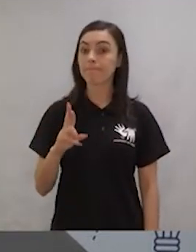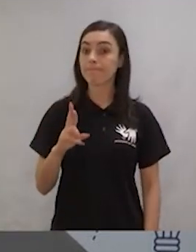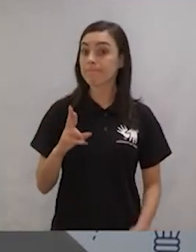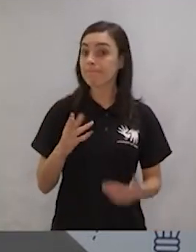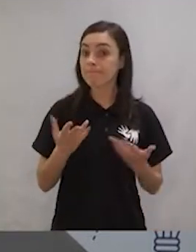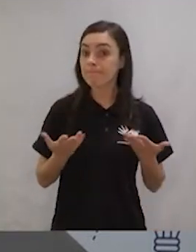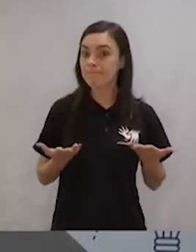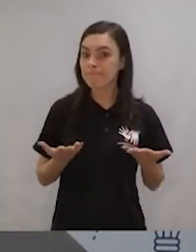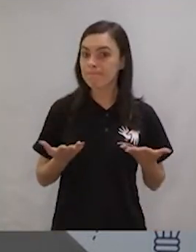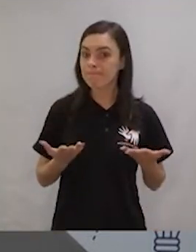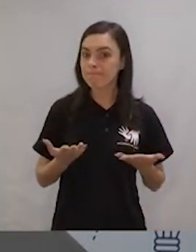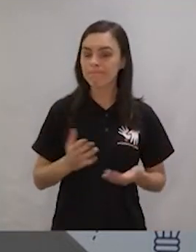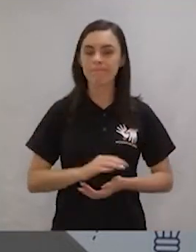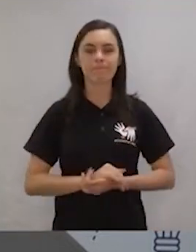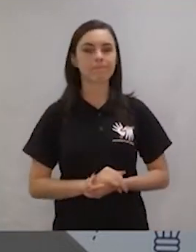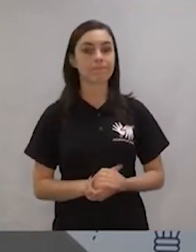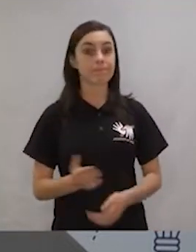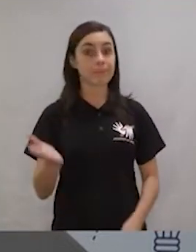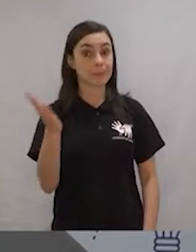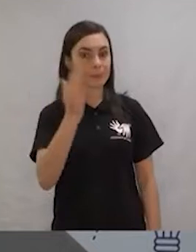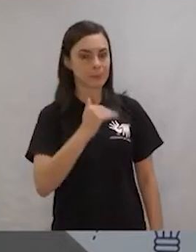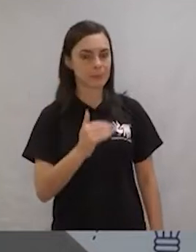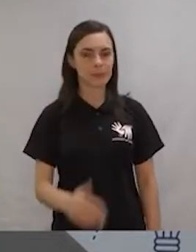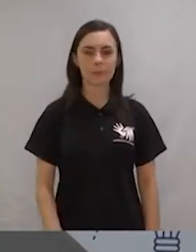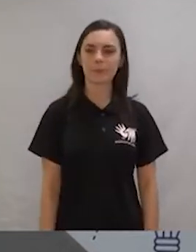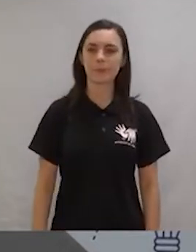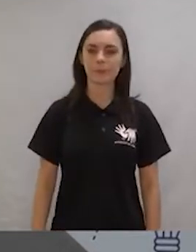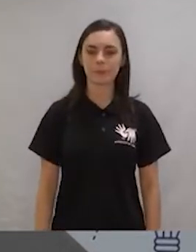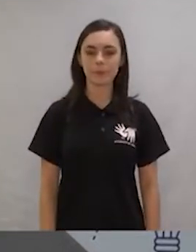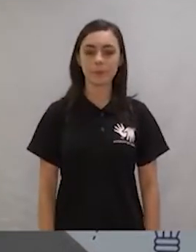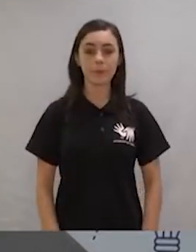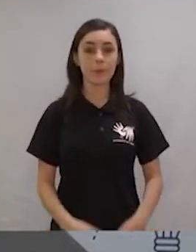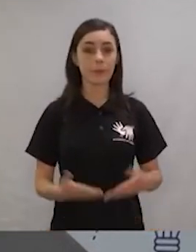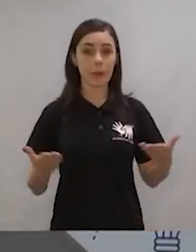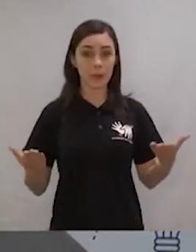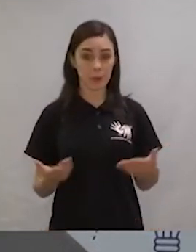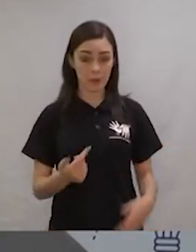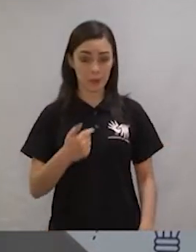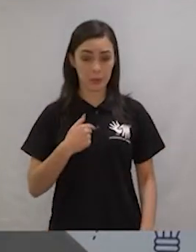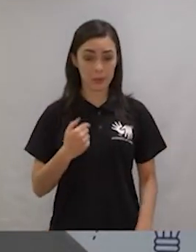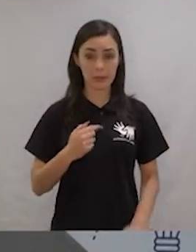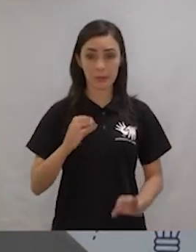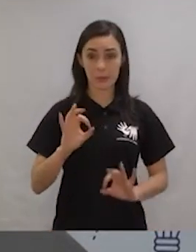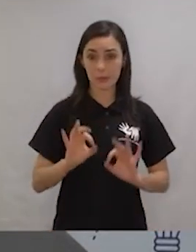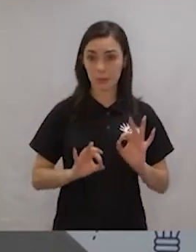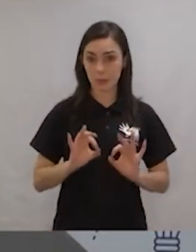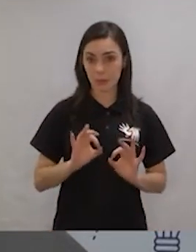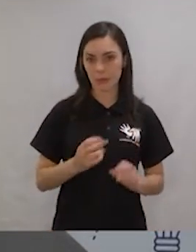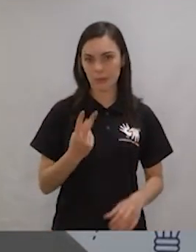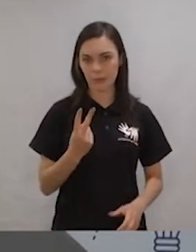é igual a quanto? Então, vamos lá. Então, aqui a professora tinha